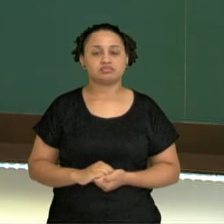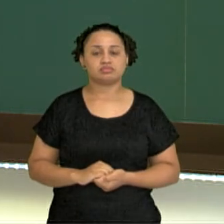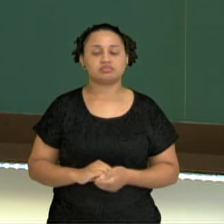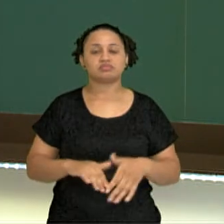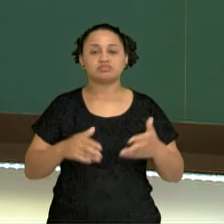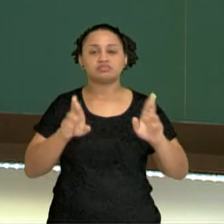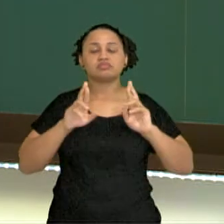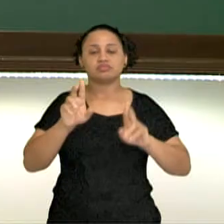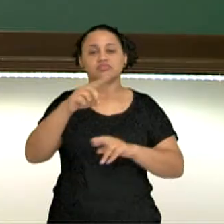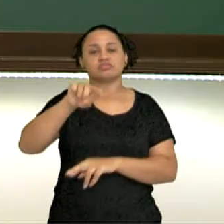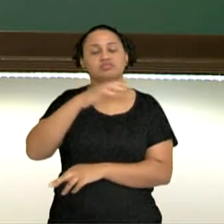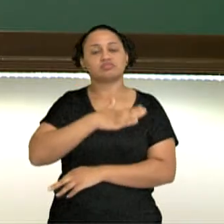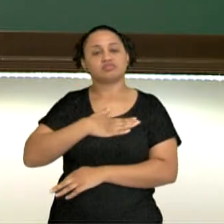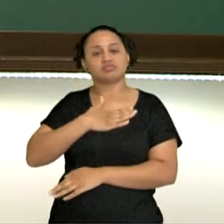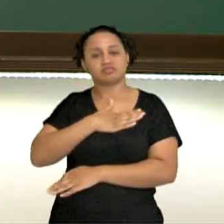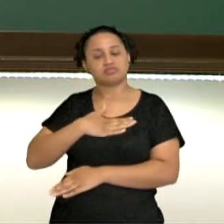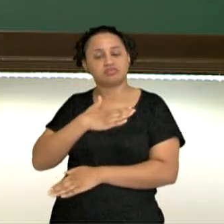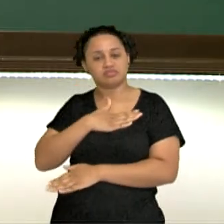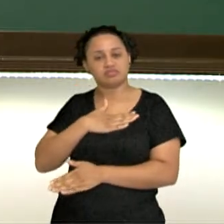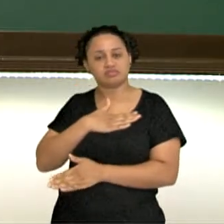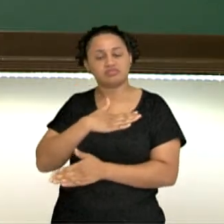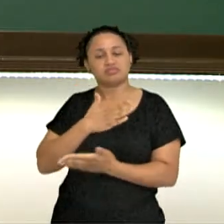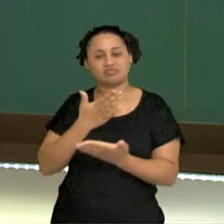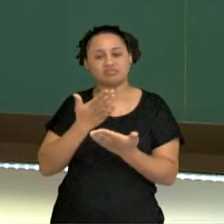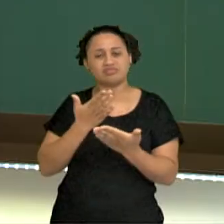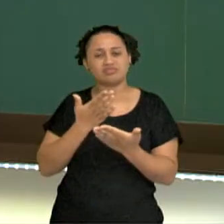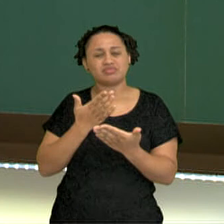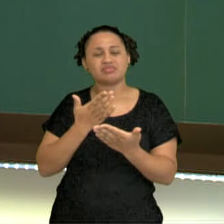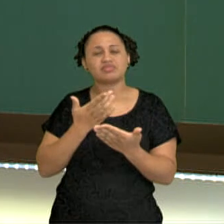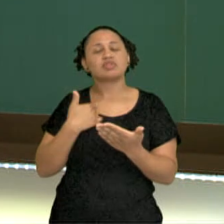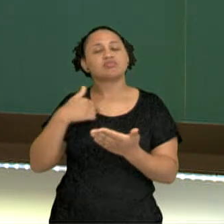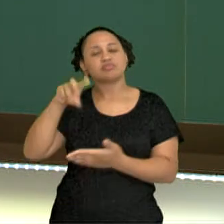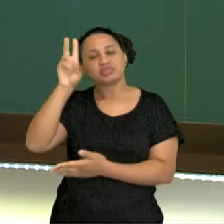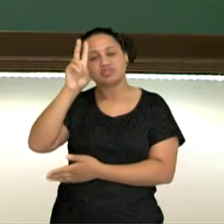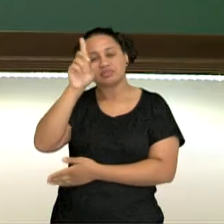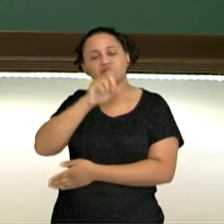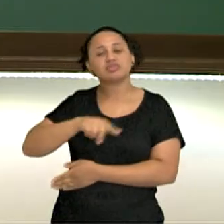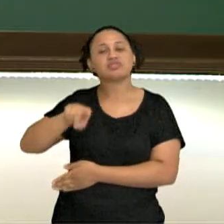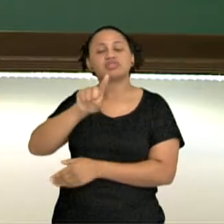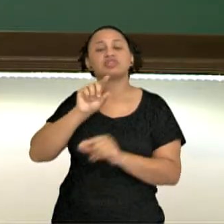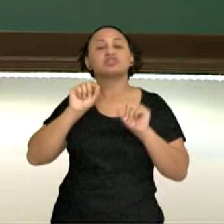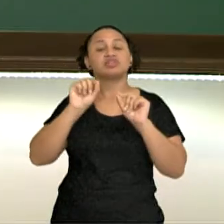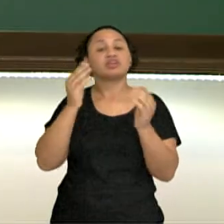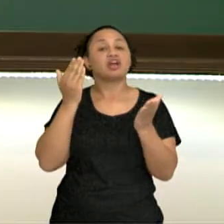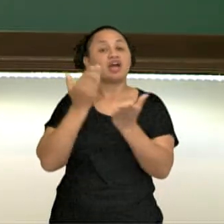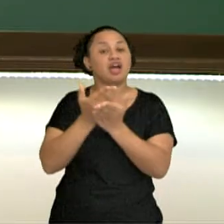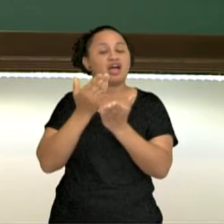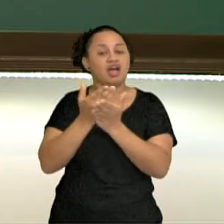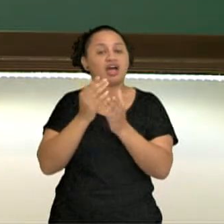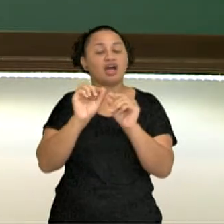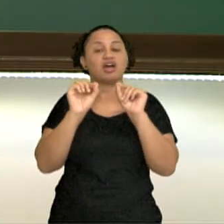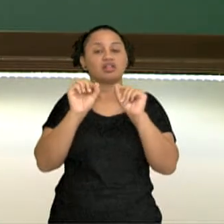Eu espero que vocês tenham gostado da aula. E só para lembrar que essa aula foi falada sobre